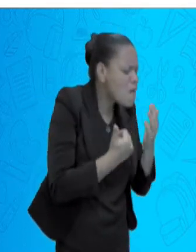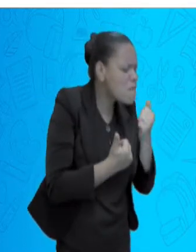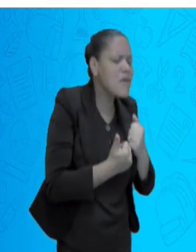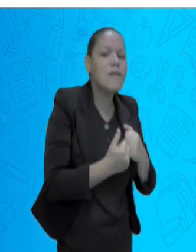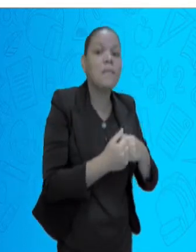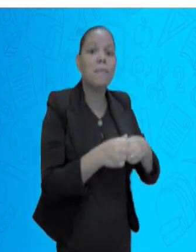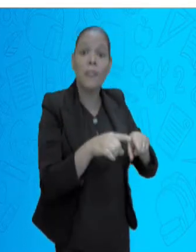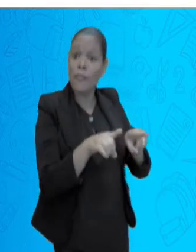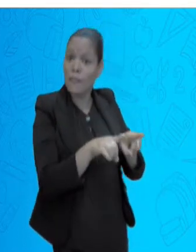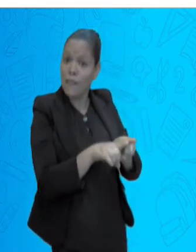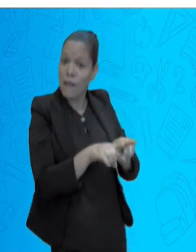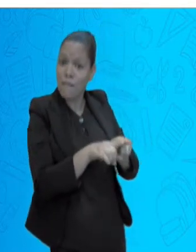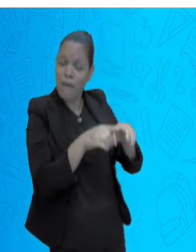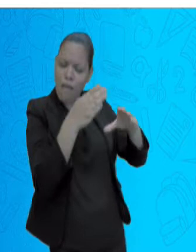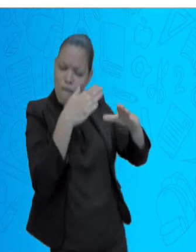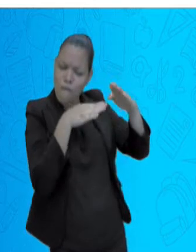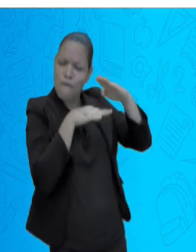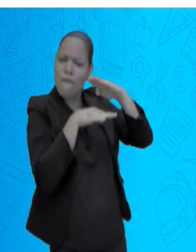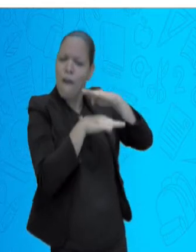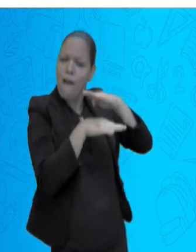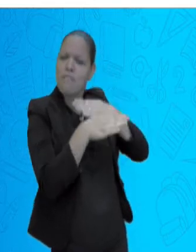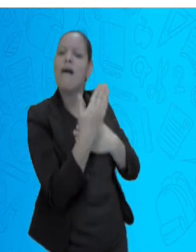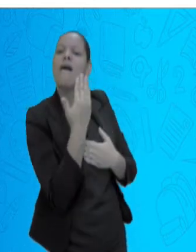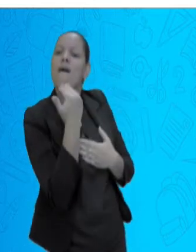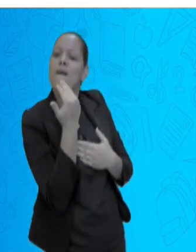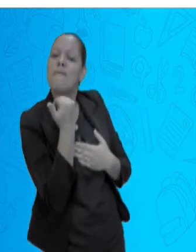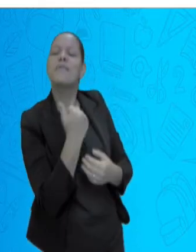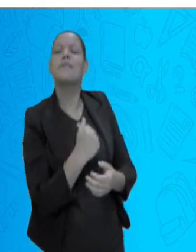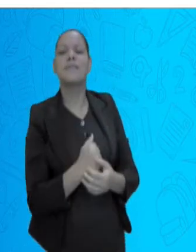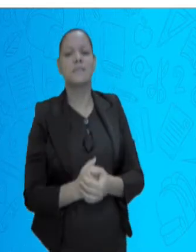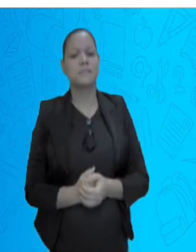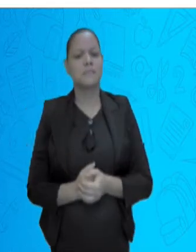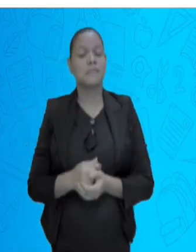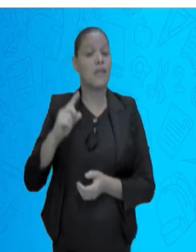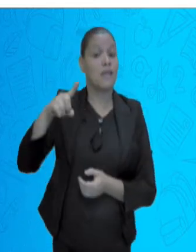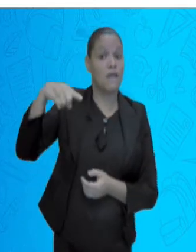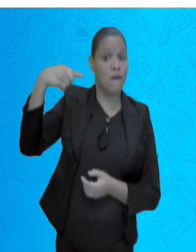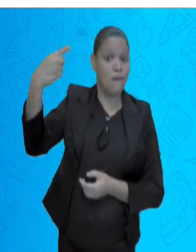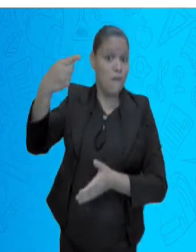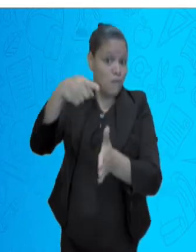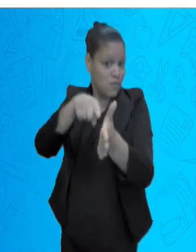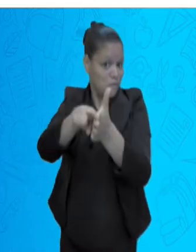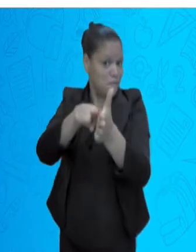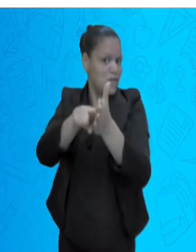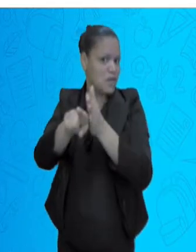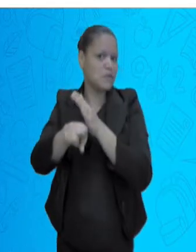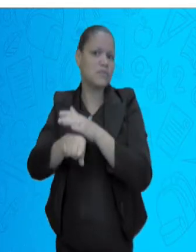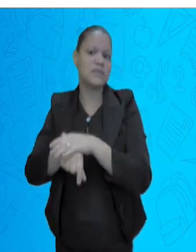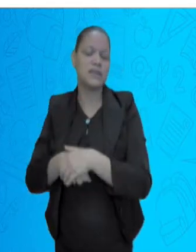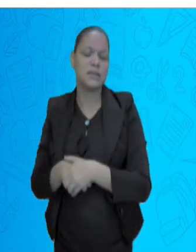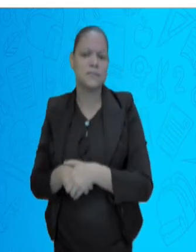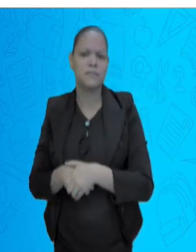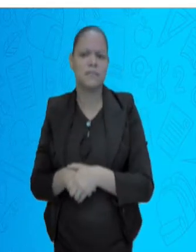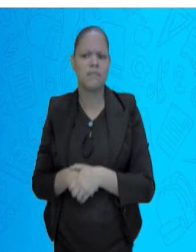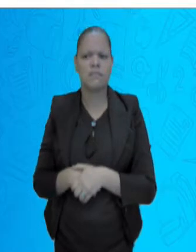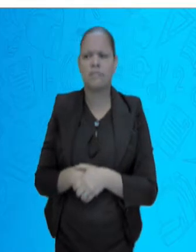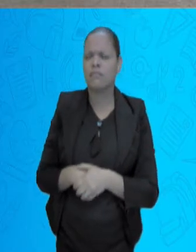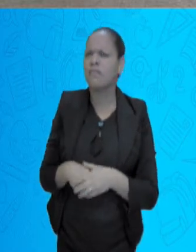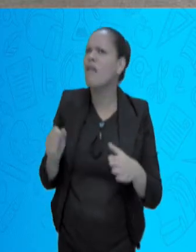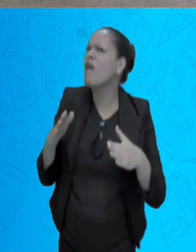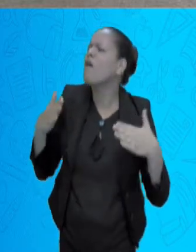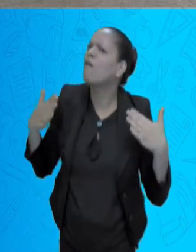o seu alimento. Outra pergunta é: quais as características da parede